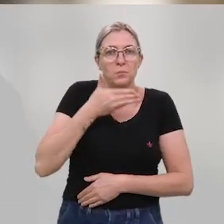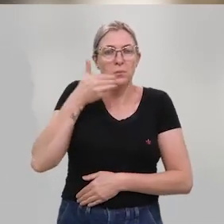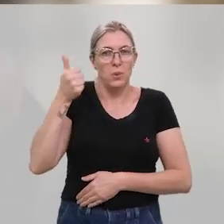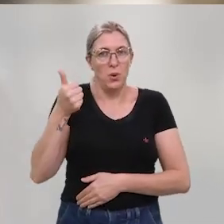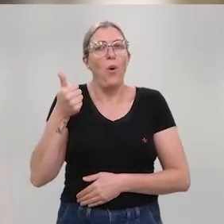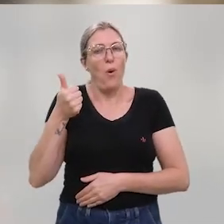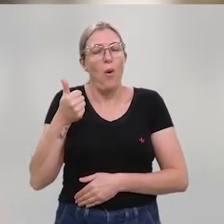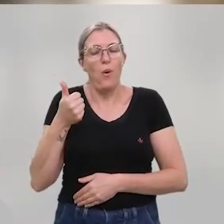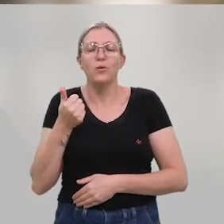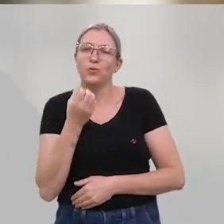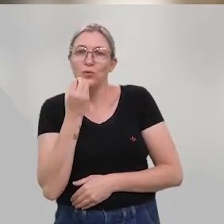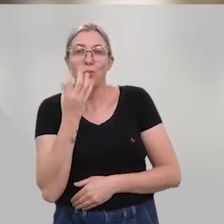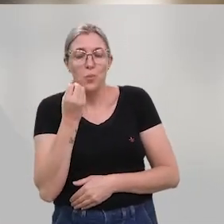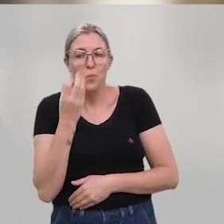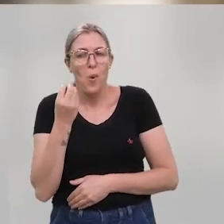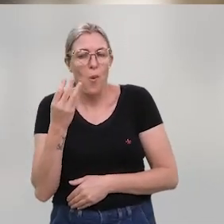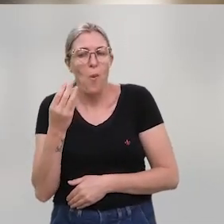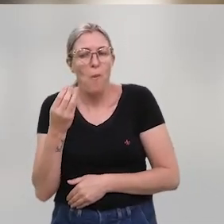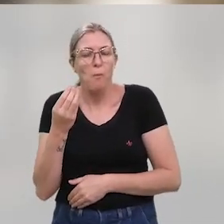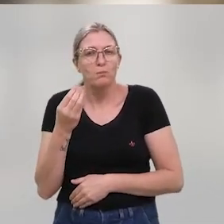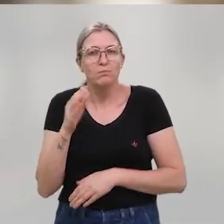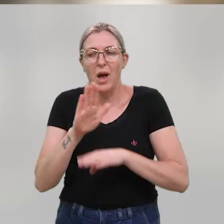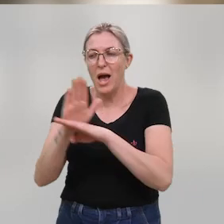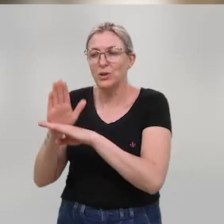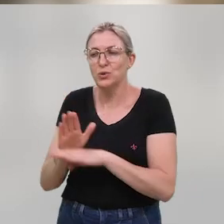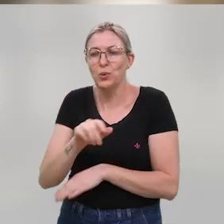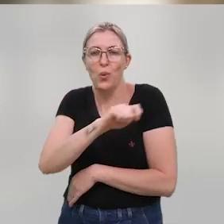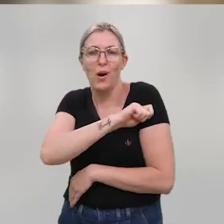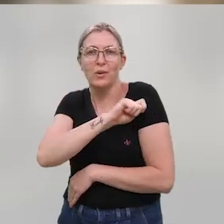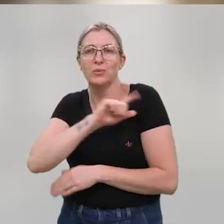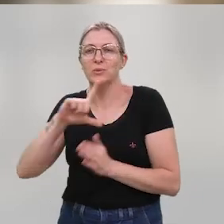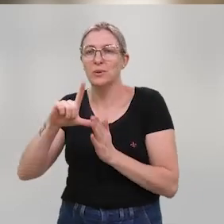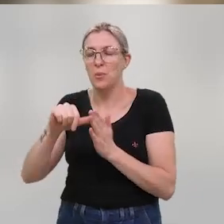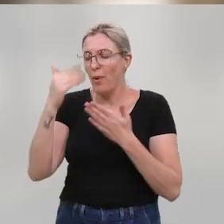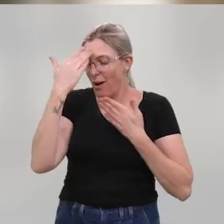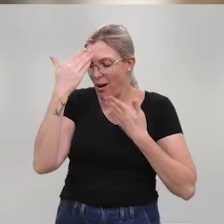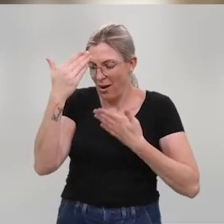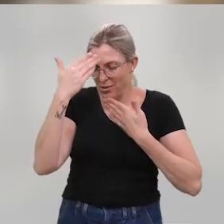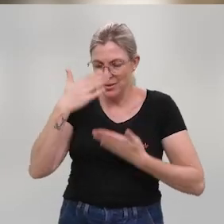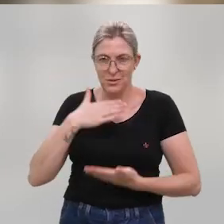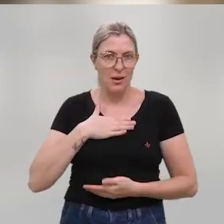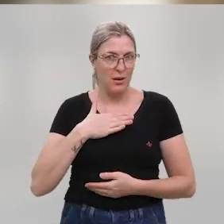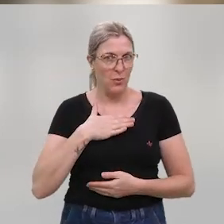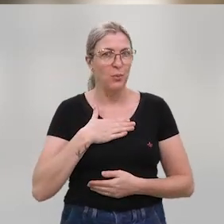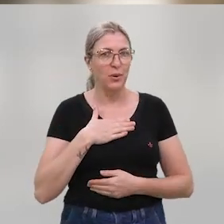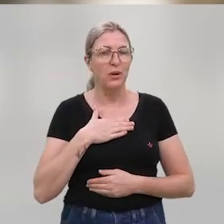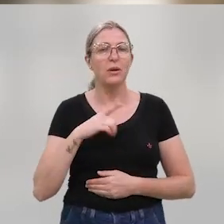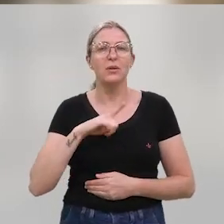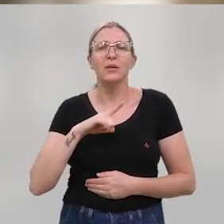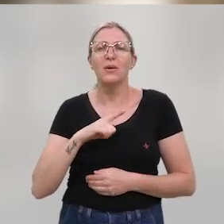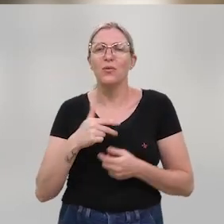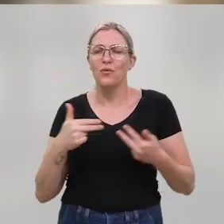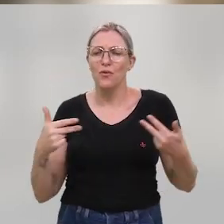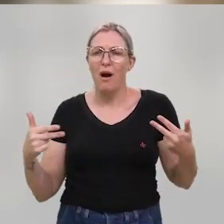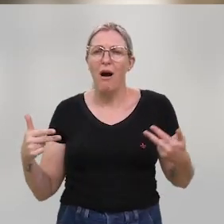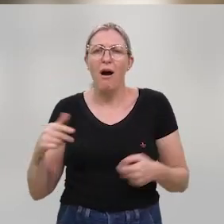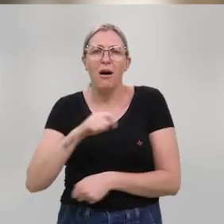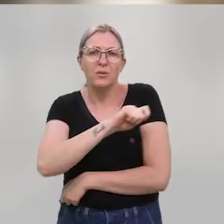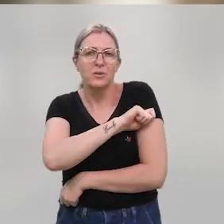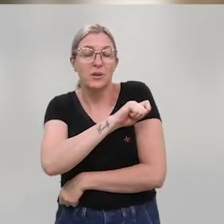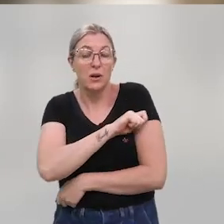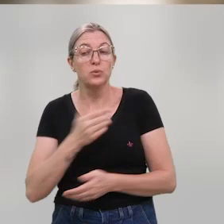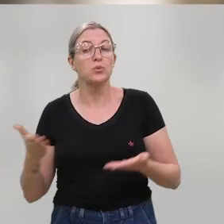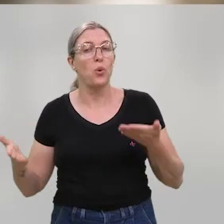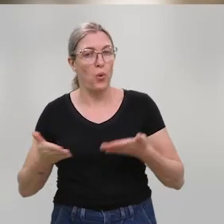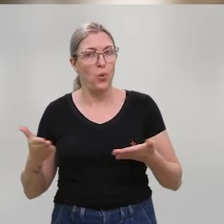aprendessem a se expressar melhor. E isso foi muito bom para eles. Eles me agradeceram muito